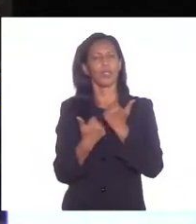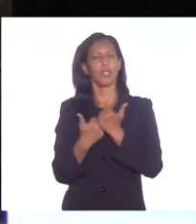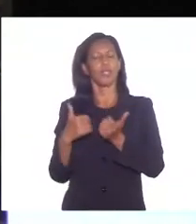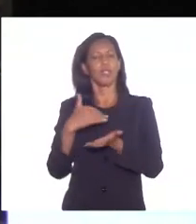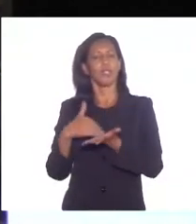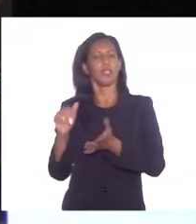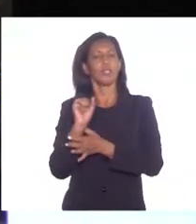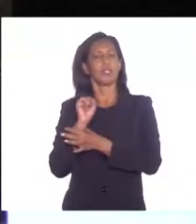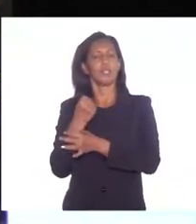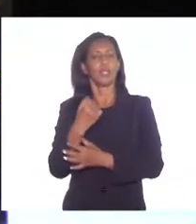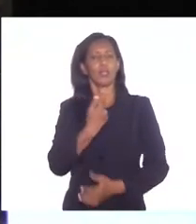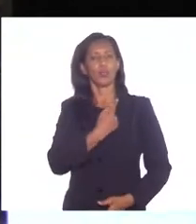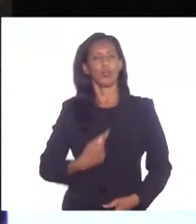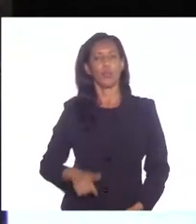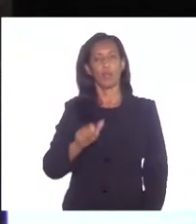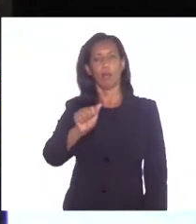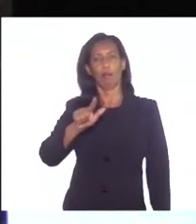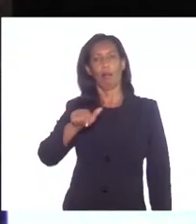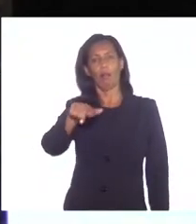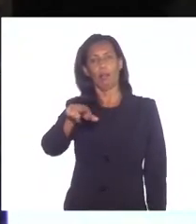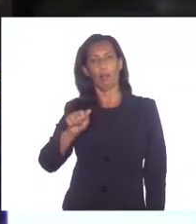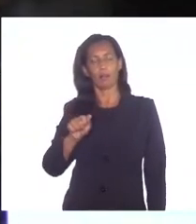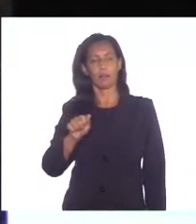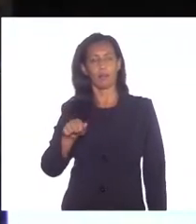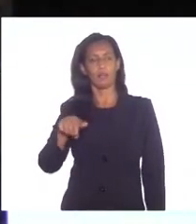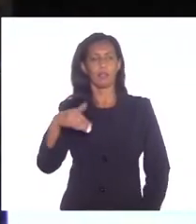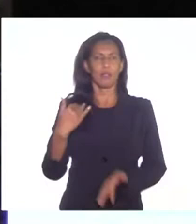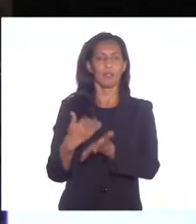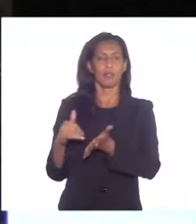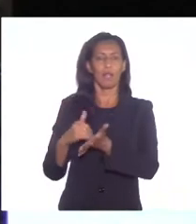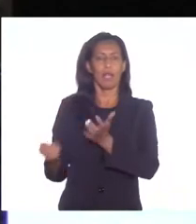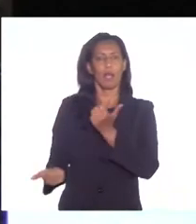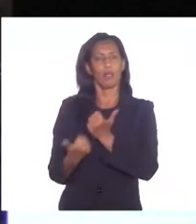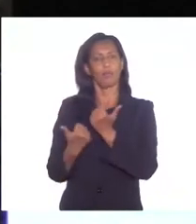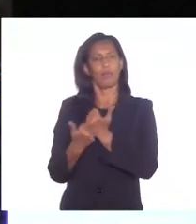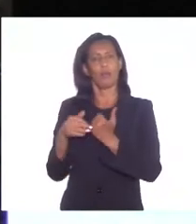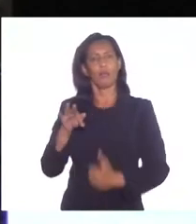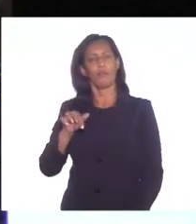Alex Rabelo Gonçalves, assessor do secretário de Fazenda,